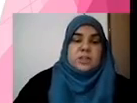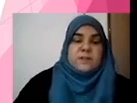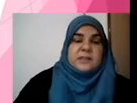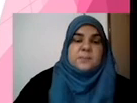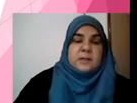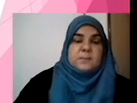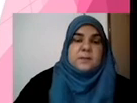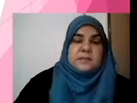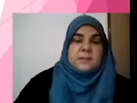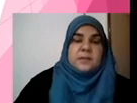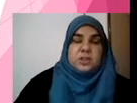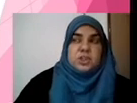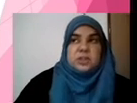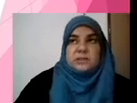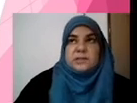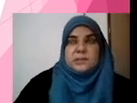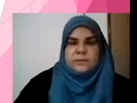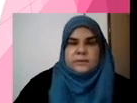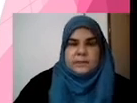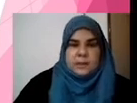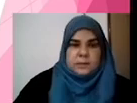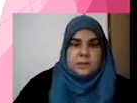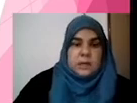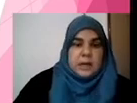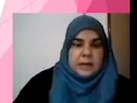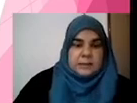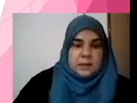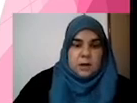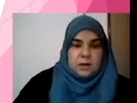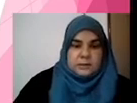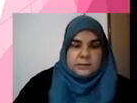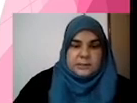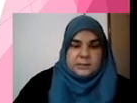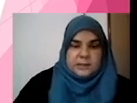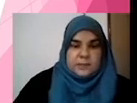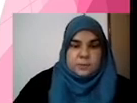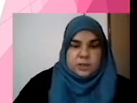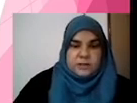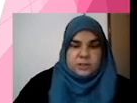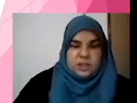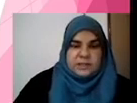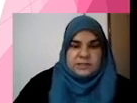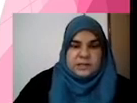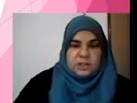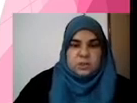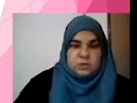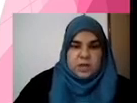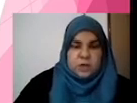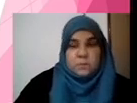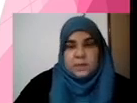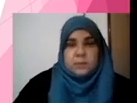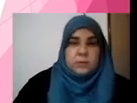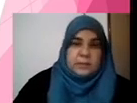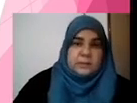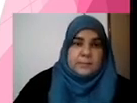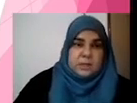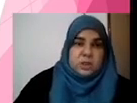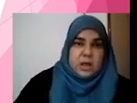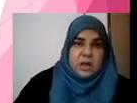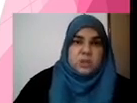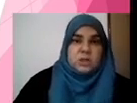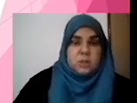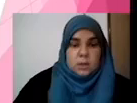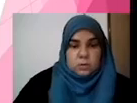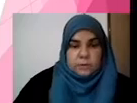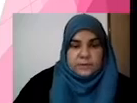como que a gente faz para saber que a gente está traçando 90 graus? Aqui, ó, nesse exemplo, já dá certinho. Já acha o meio e também